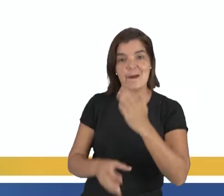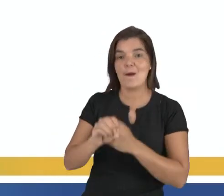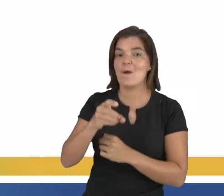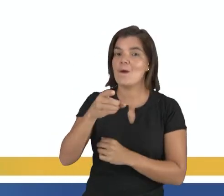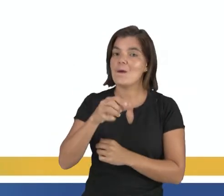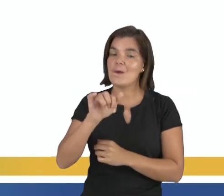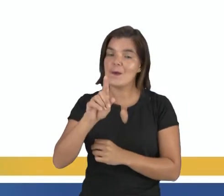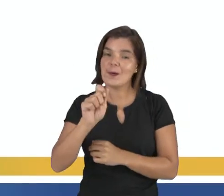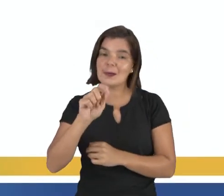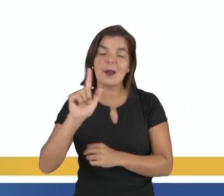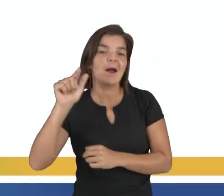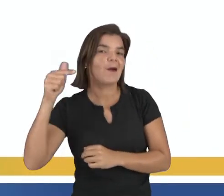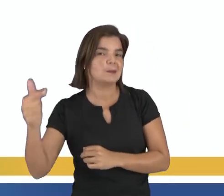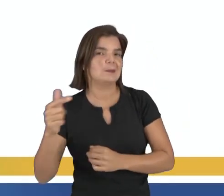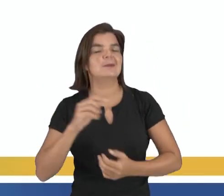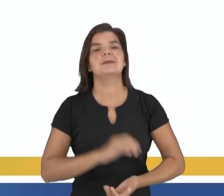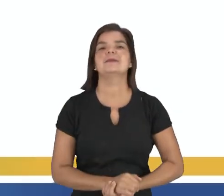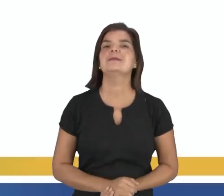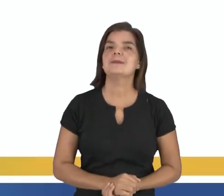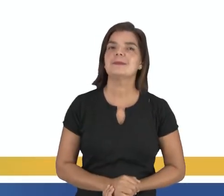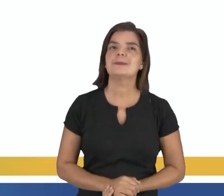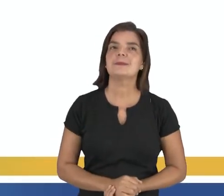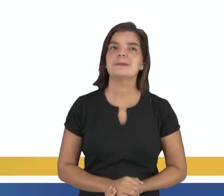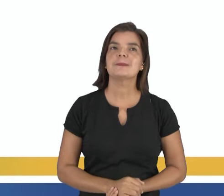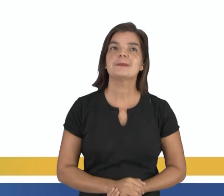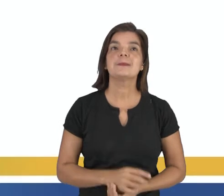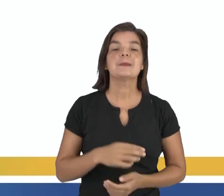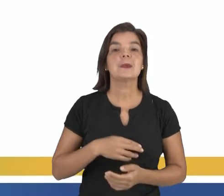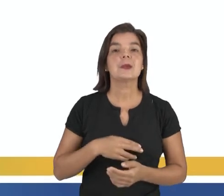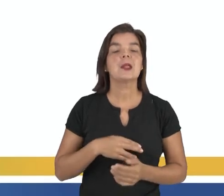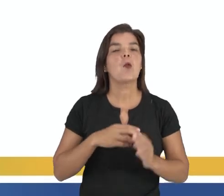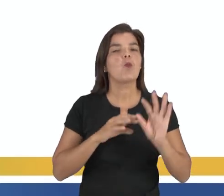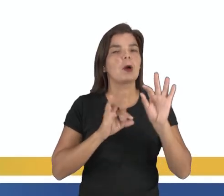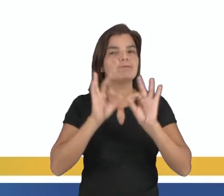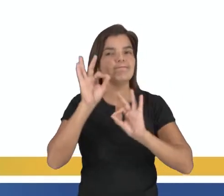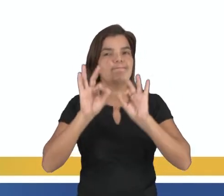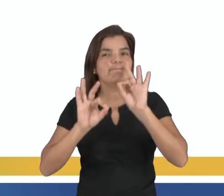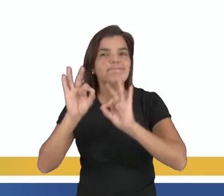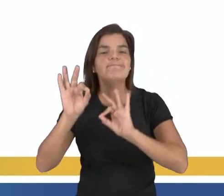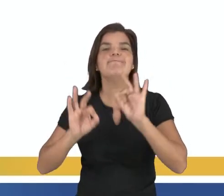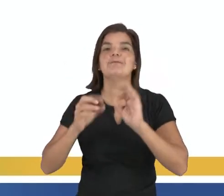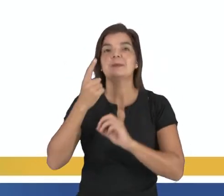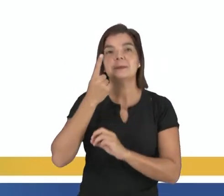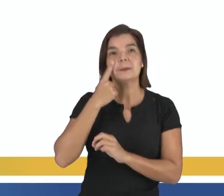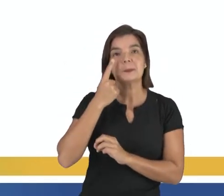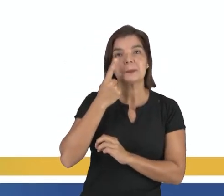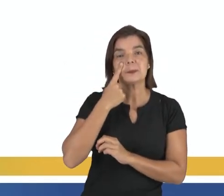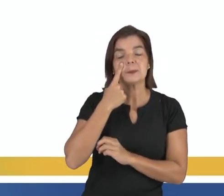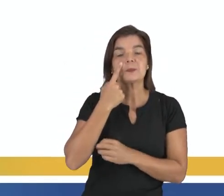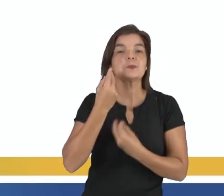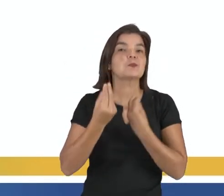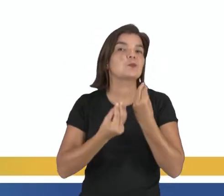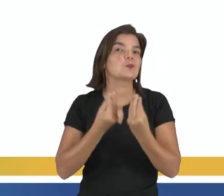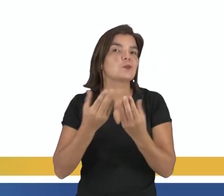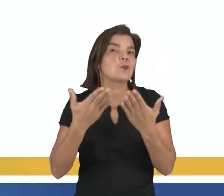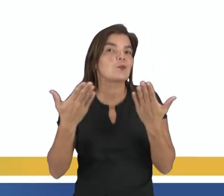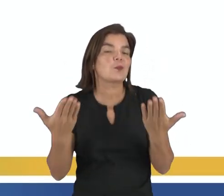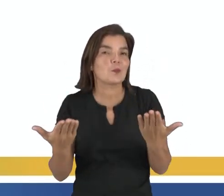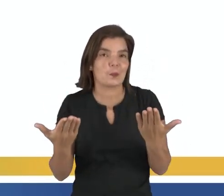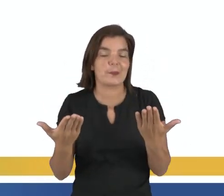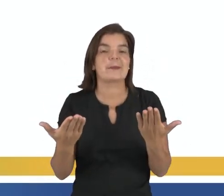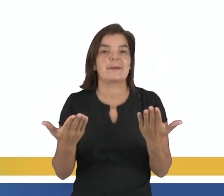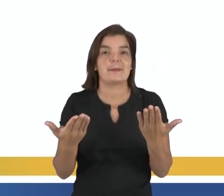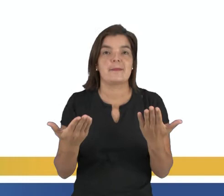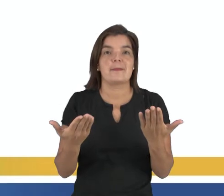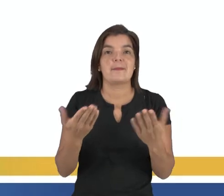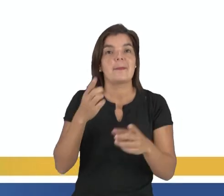oxidar a outra espécie, ok? E aí aqui a gente tem um esquema para a gente identificar como que a